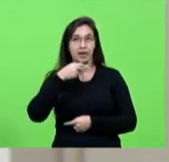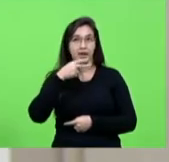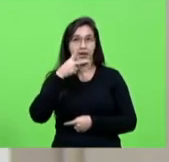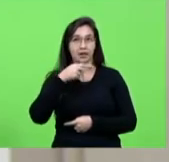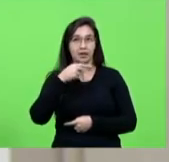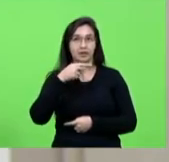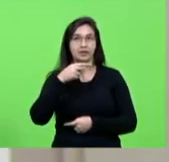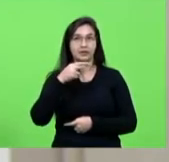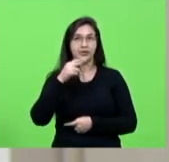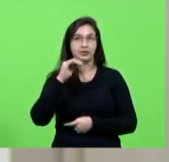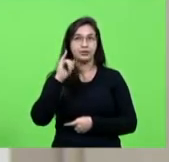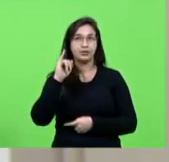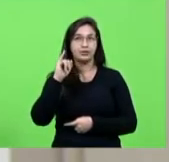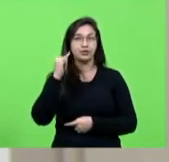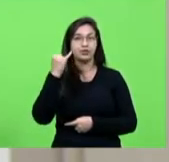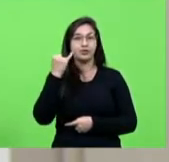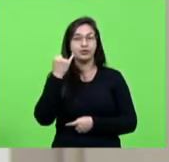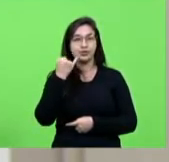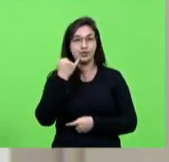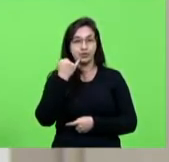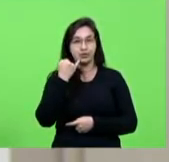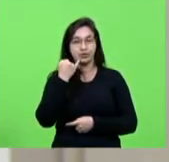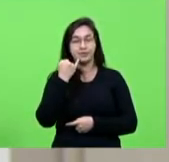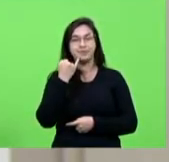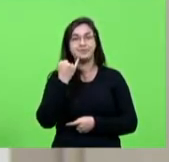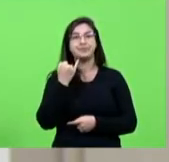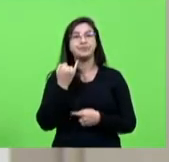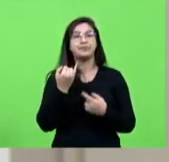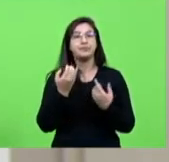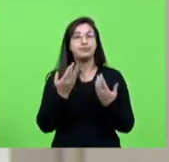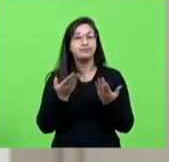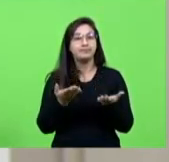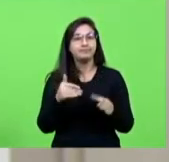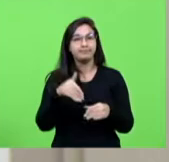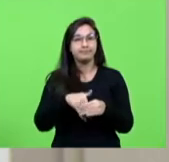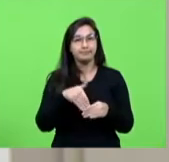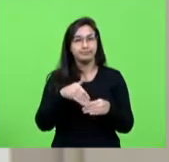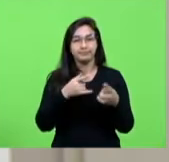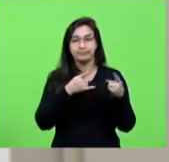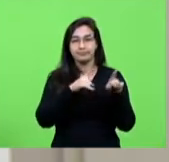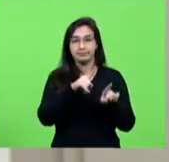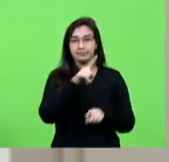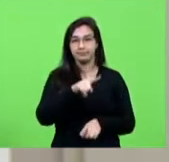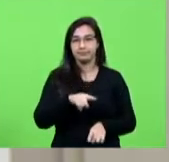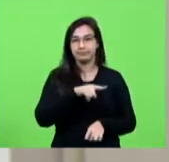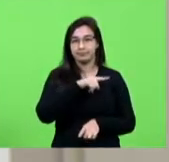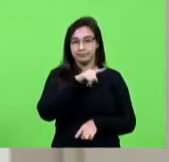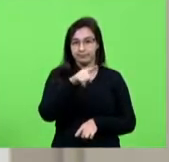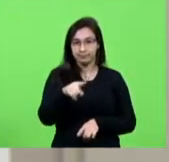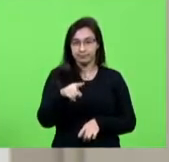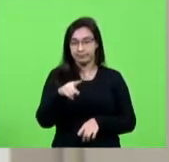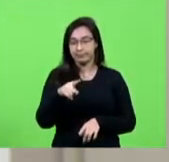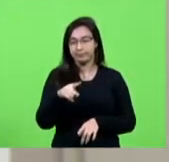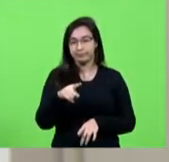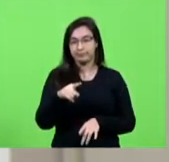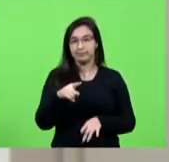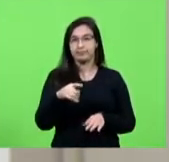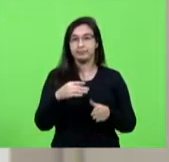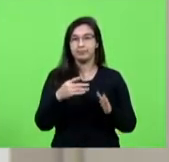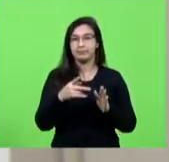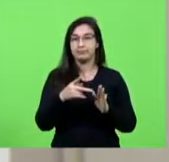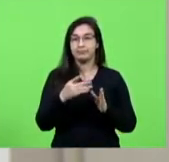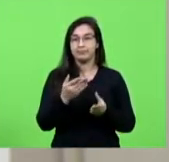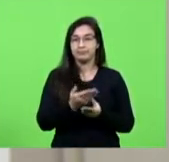e pela senhora deputada Luciane Carminati, foi submetido à votação e rejeitado o veto em turno único pelo processo